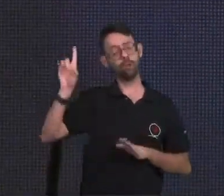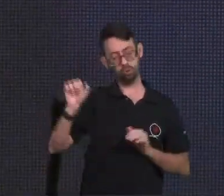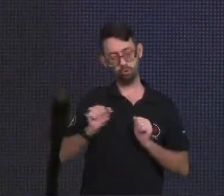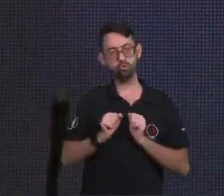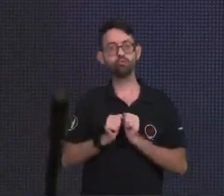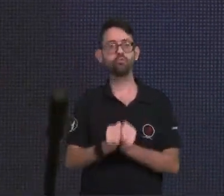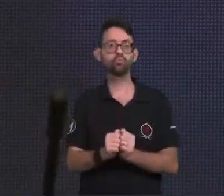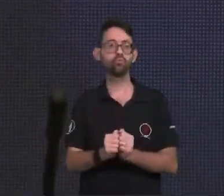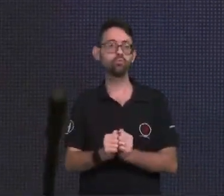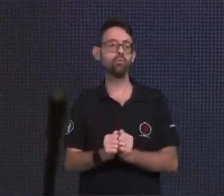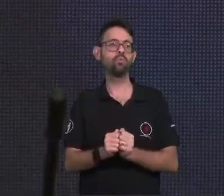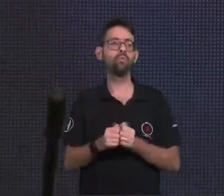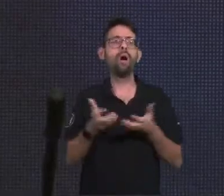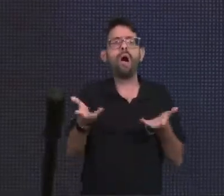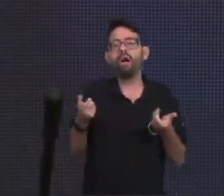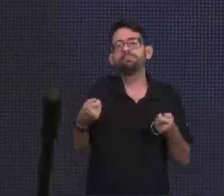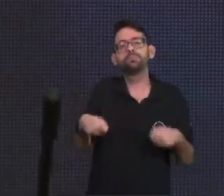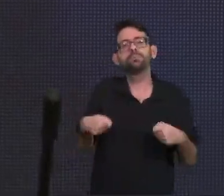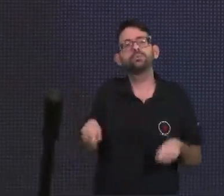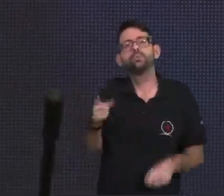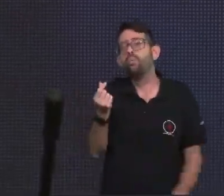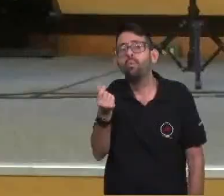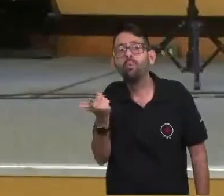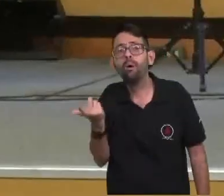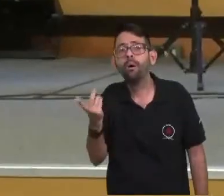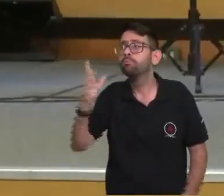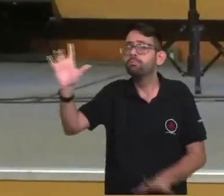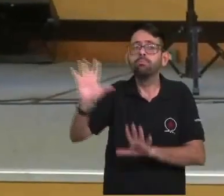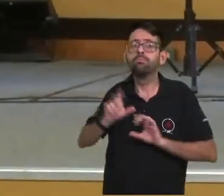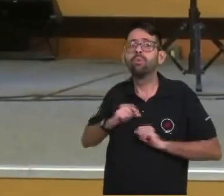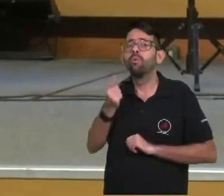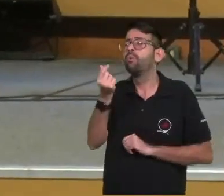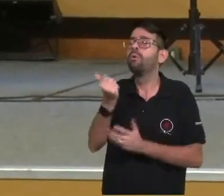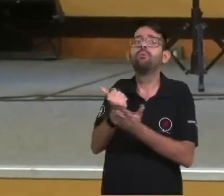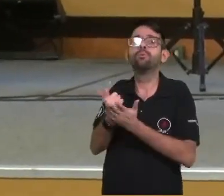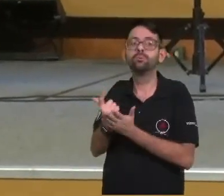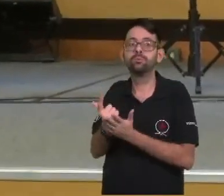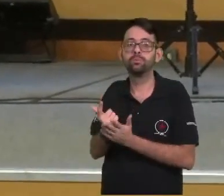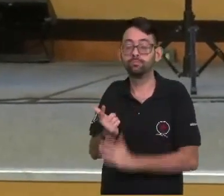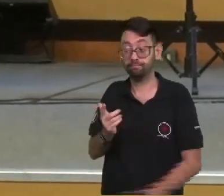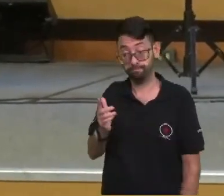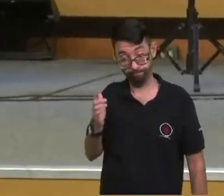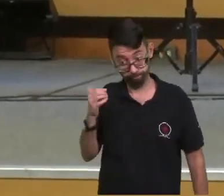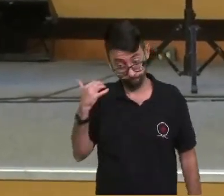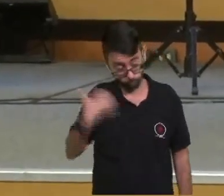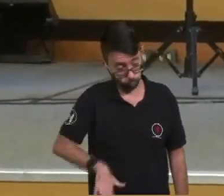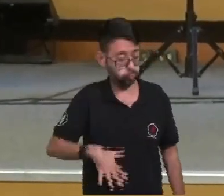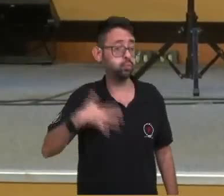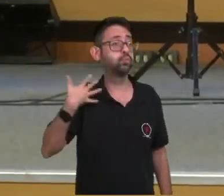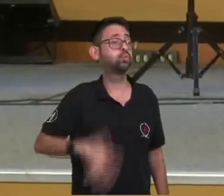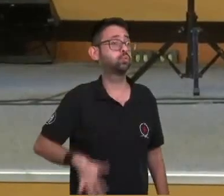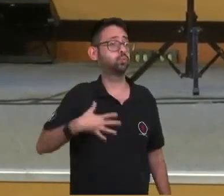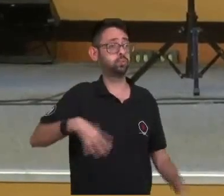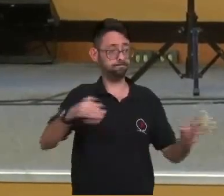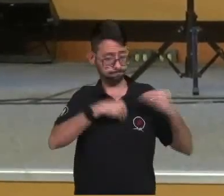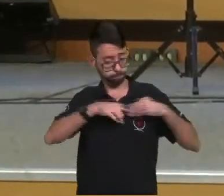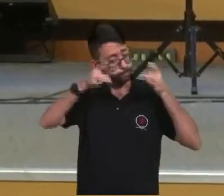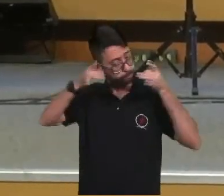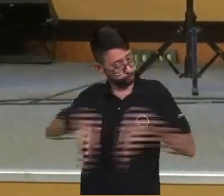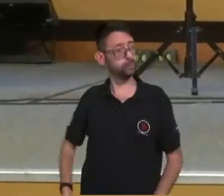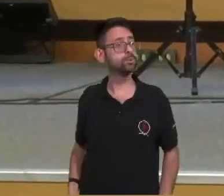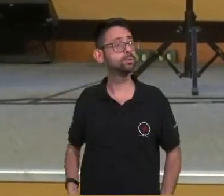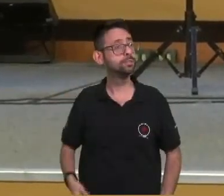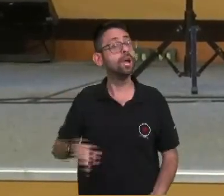Ah, pastor, estou precisando. Quanto custa levar ele para a minha vida? É caro. Abandonar pecado.